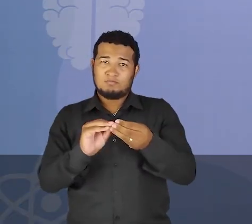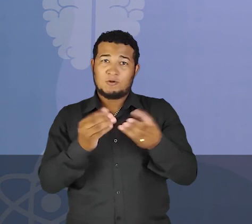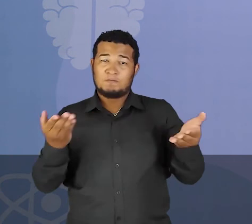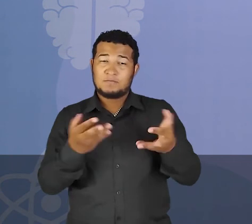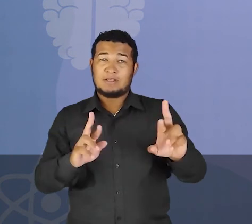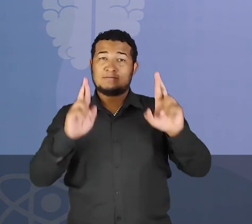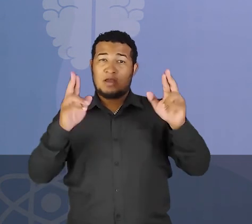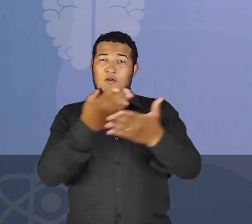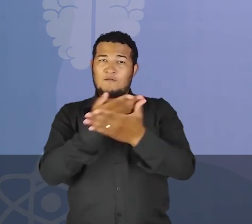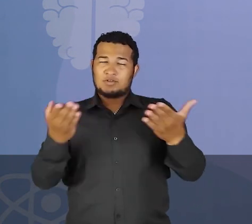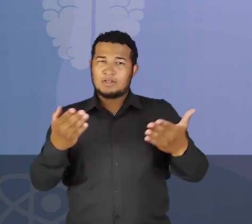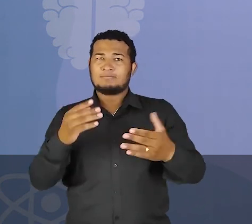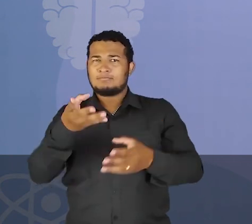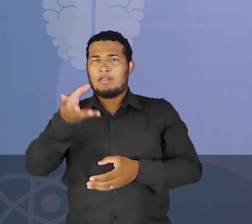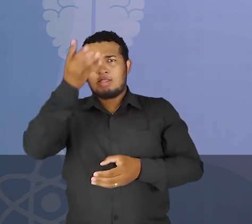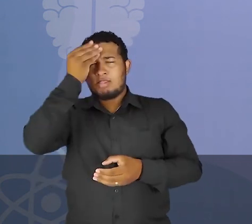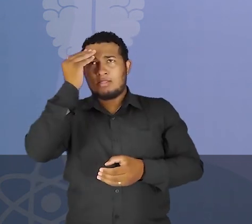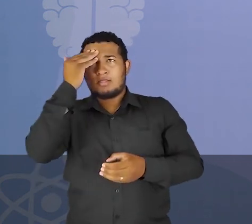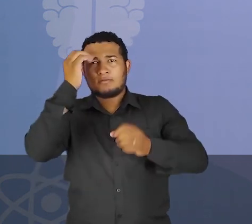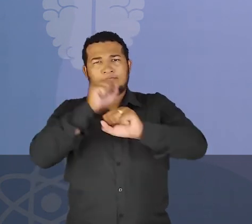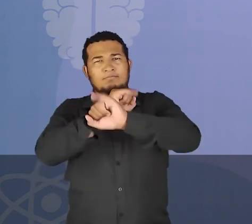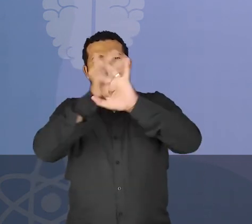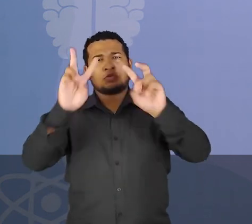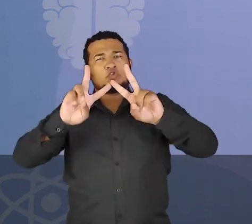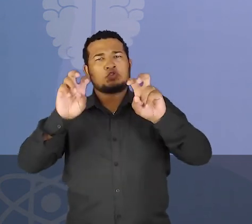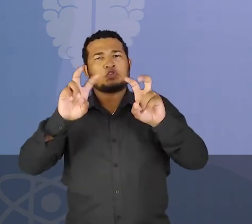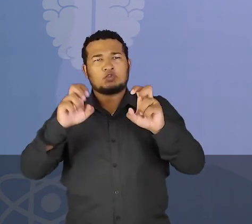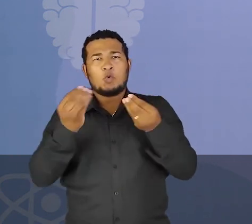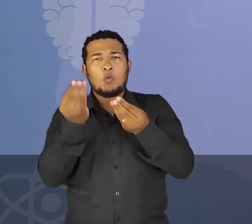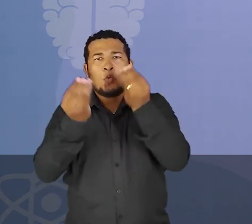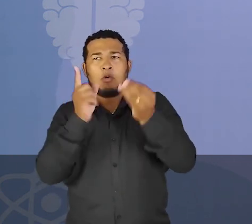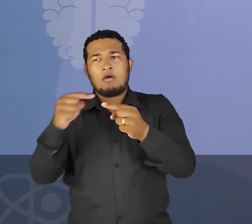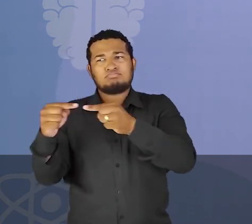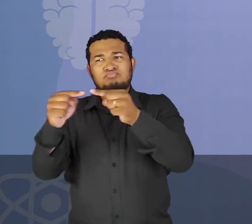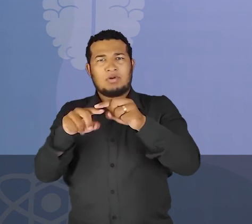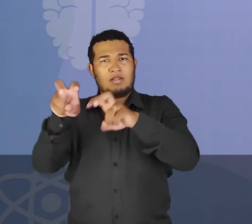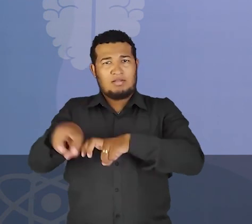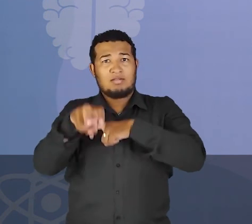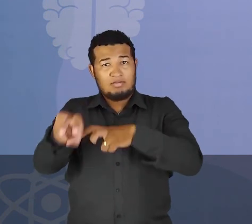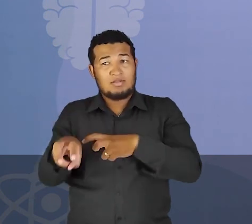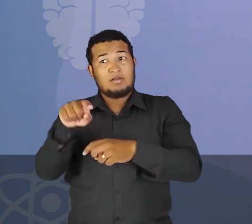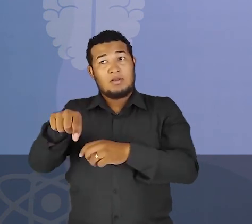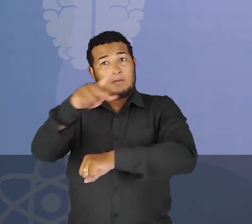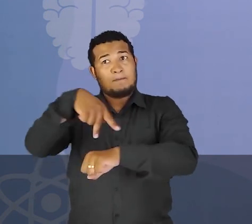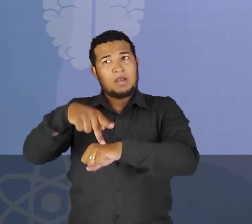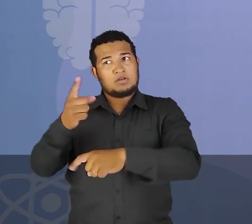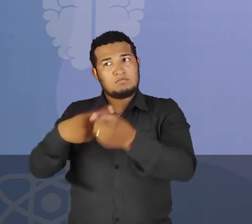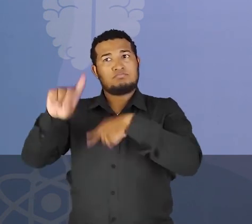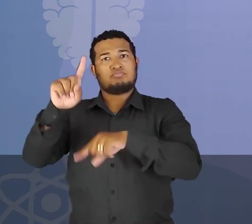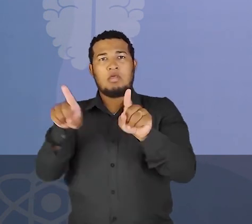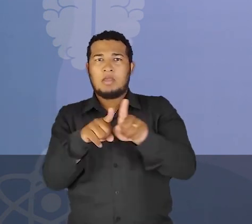Eu espero que vocês tenham compreendido um pouquinho sobre essa organização do campo nos países desenvolvidos e